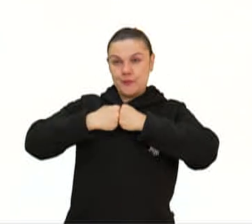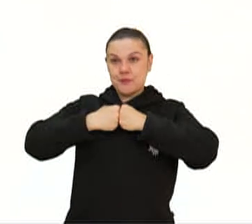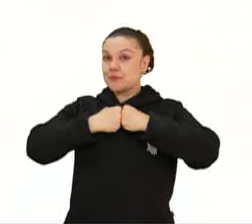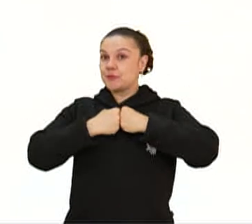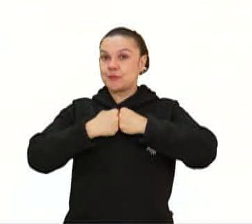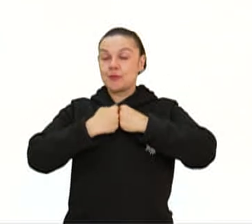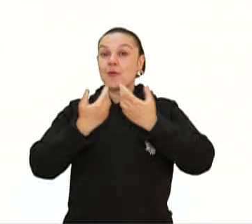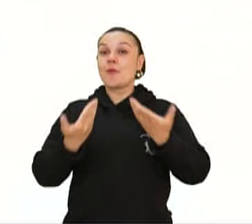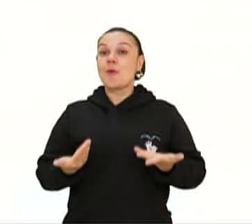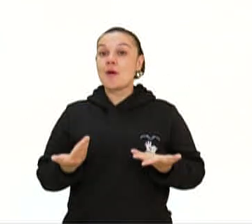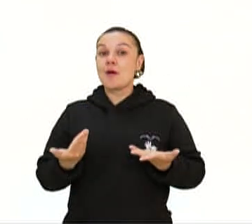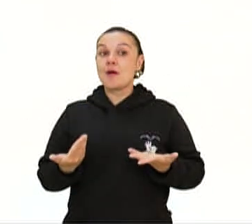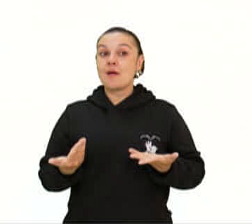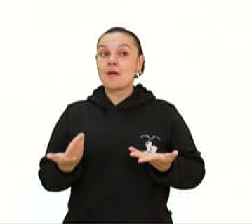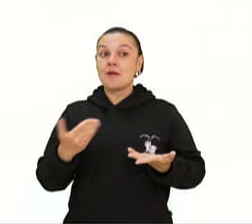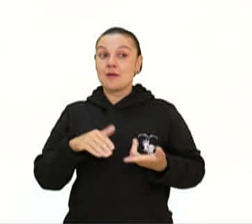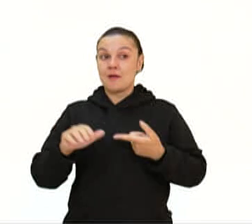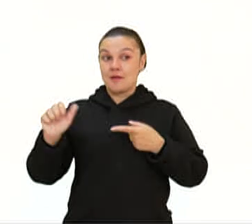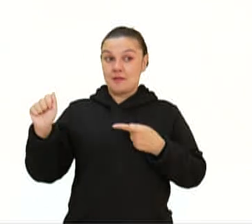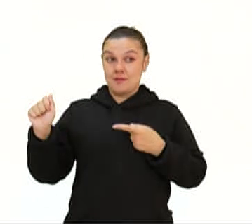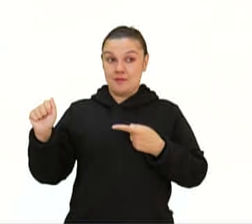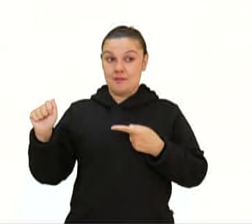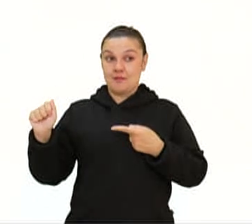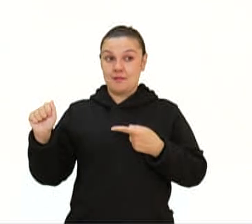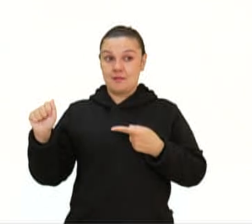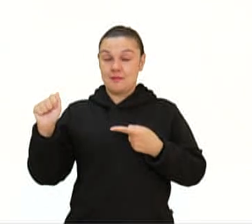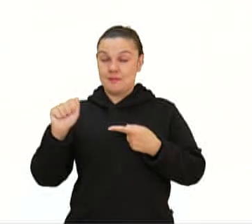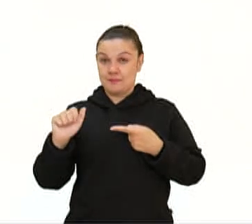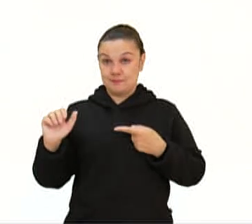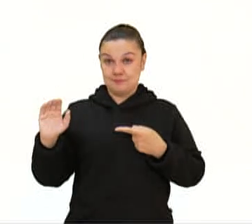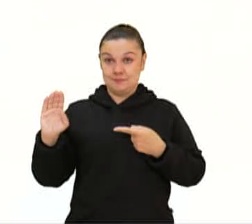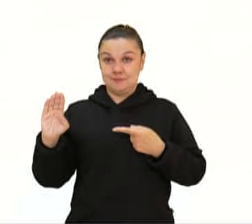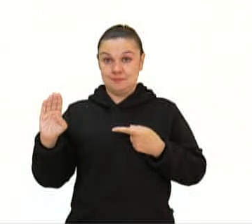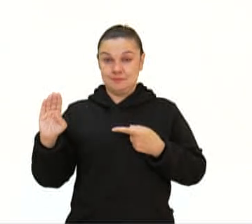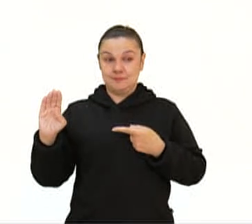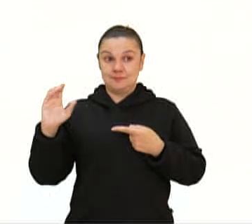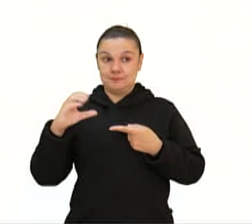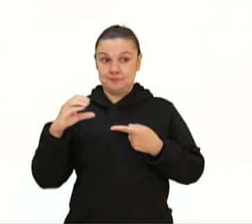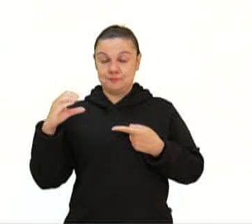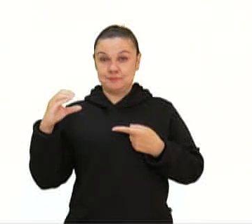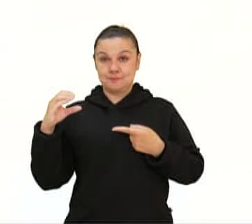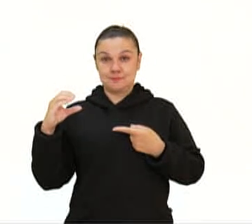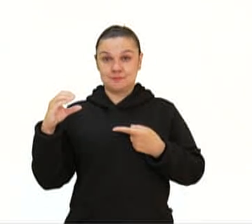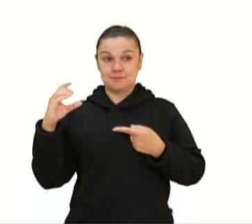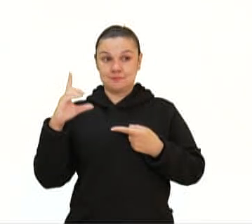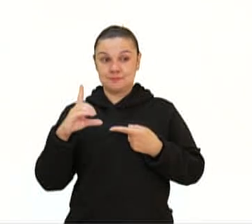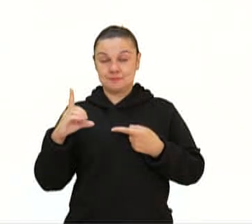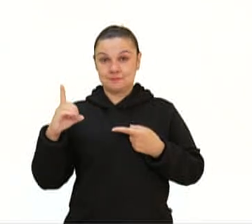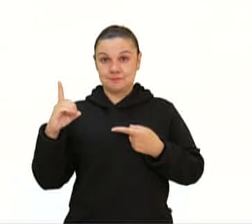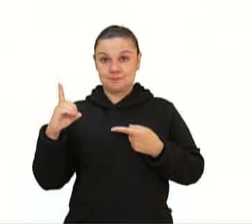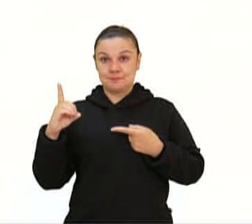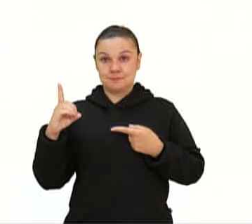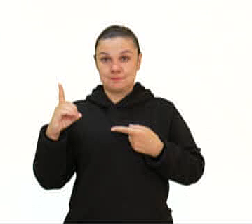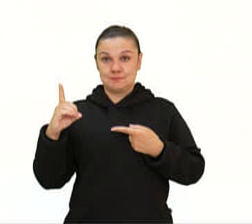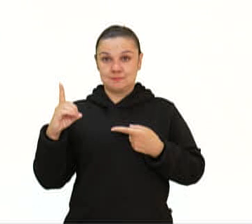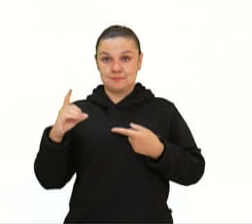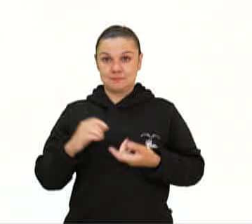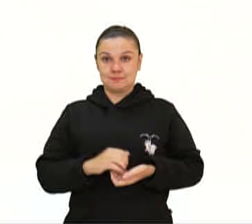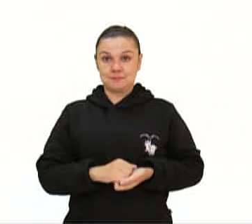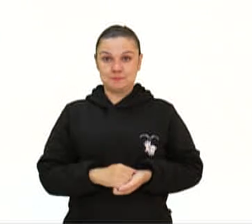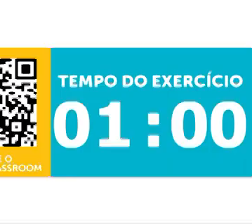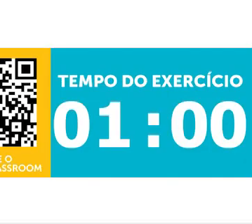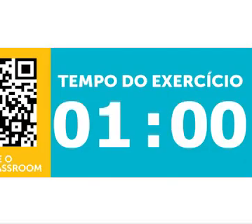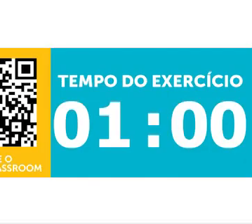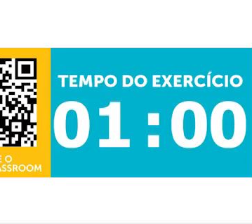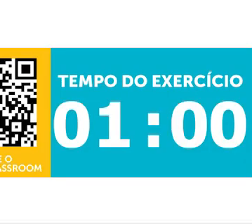realizada pelos ou pelas, alternativa A, sínfises, B, cartilagens, C, articulações ou D, ligamentos.